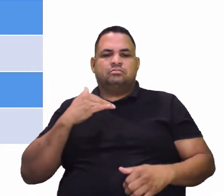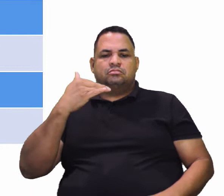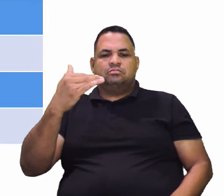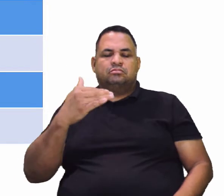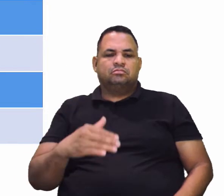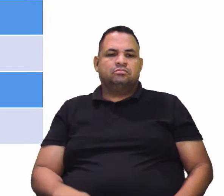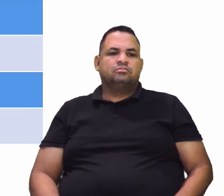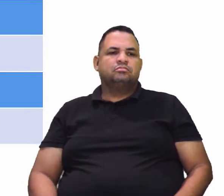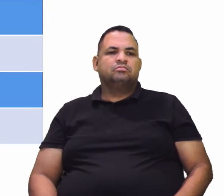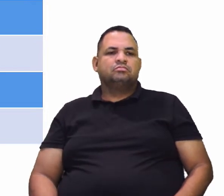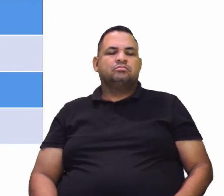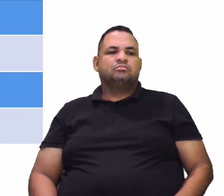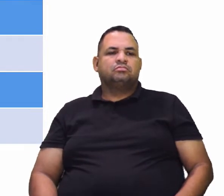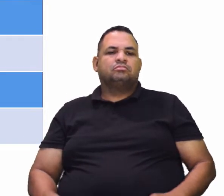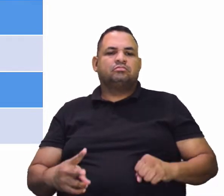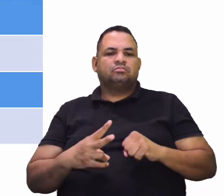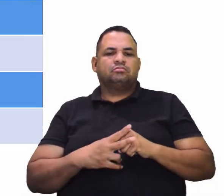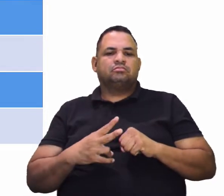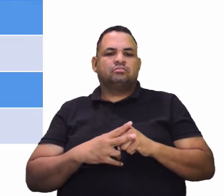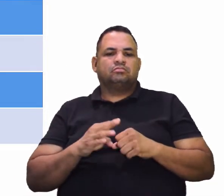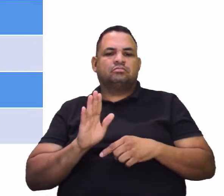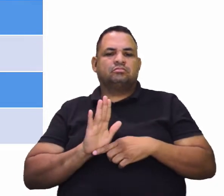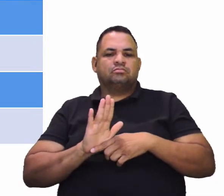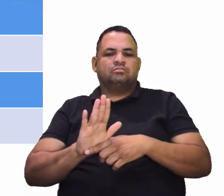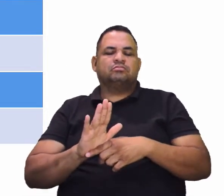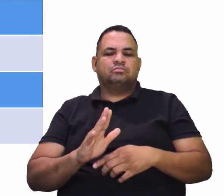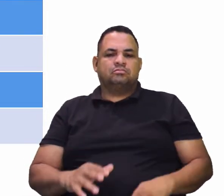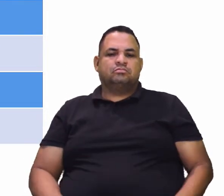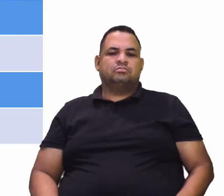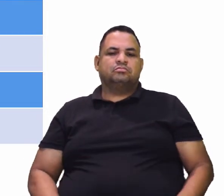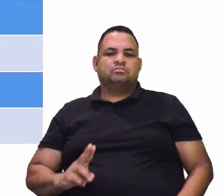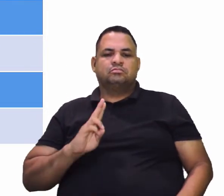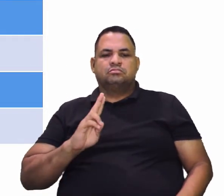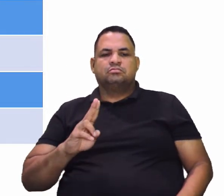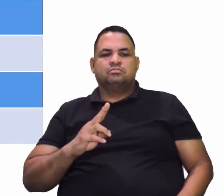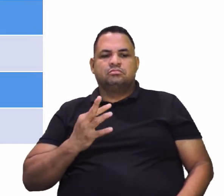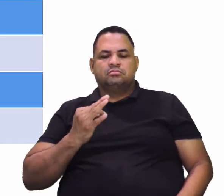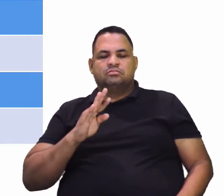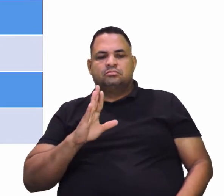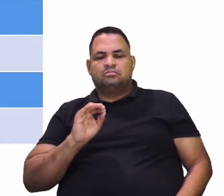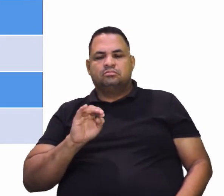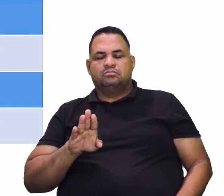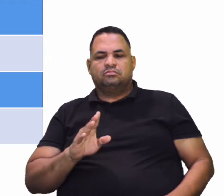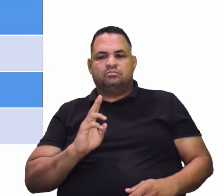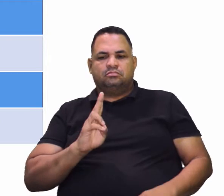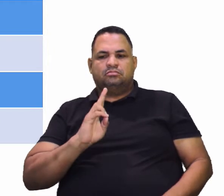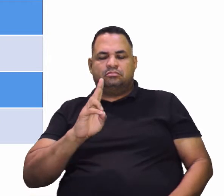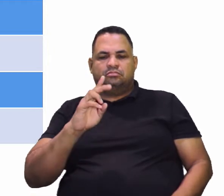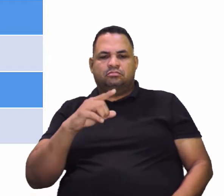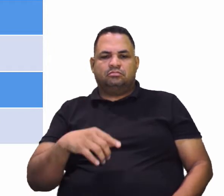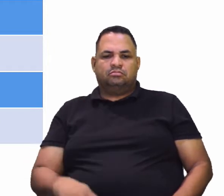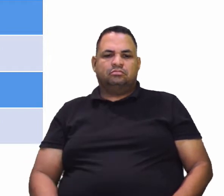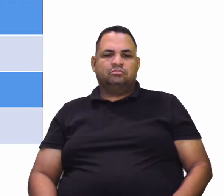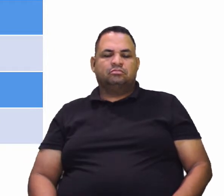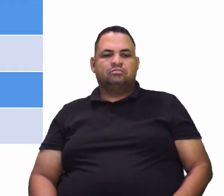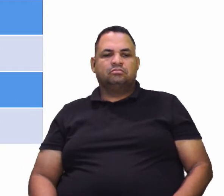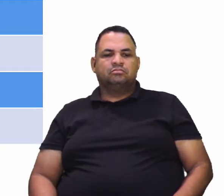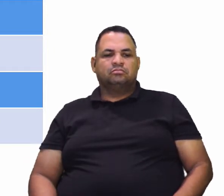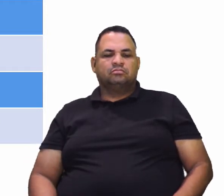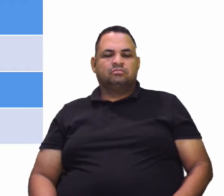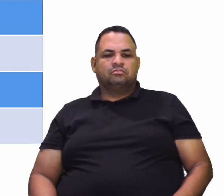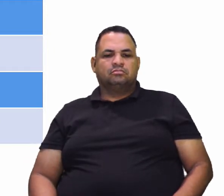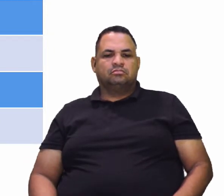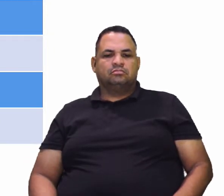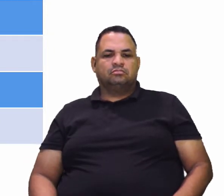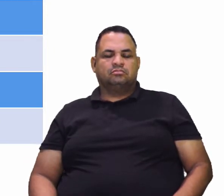frente. Verbo auxiliar. O verbo que vai para frente é sempre o to be. Sempre vai ser o to be que